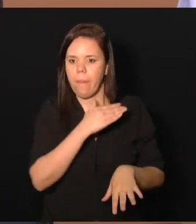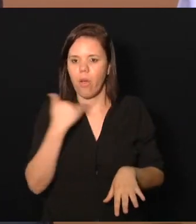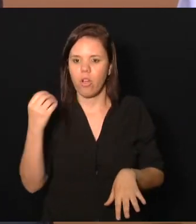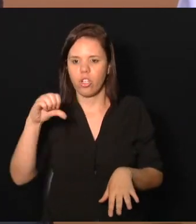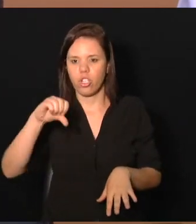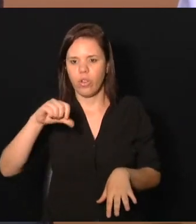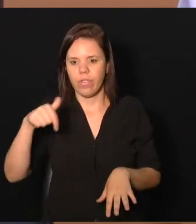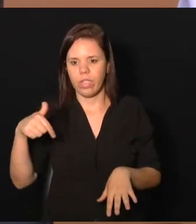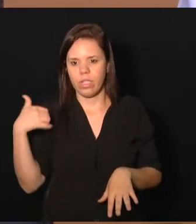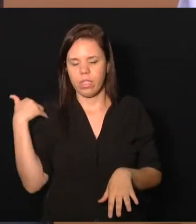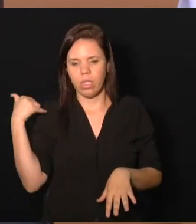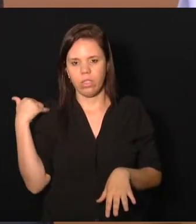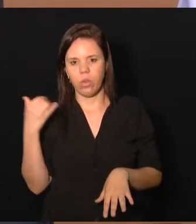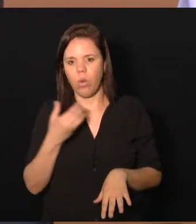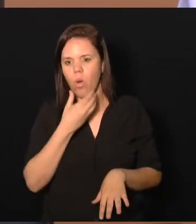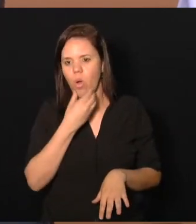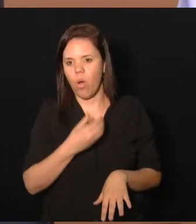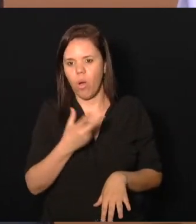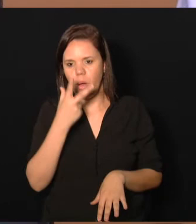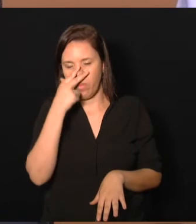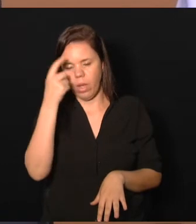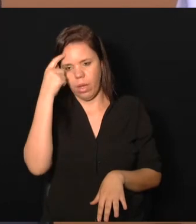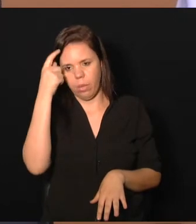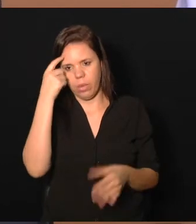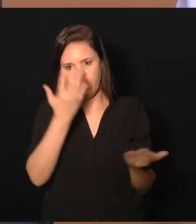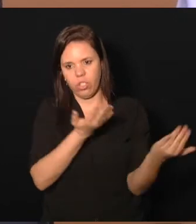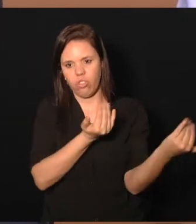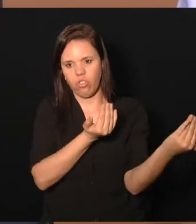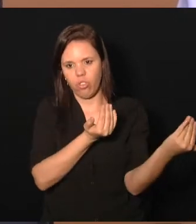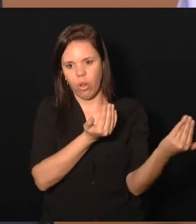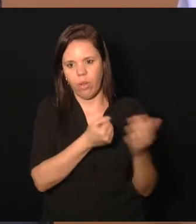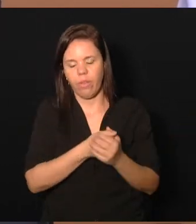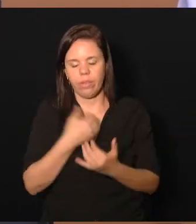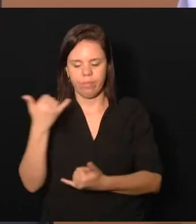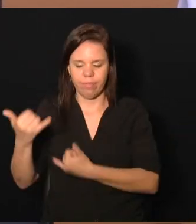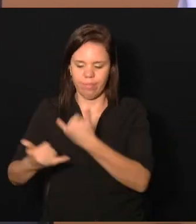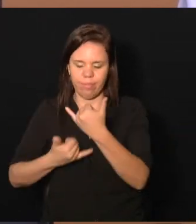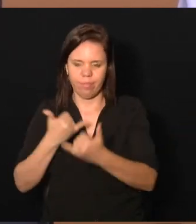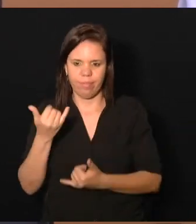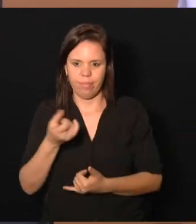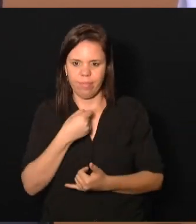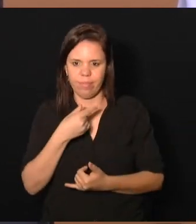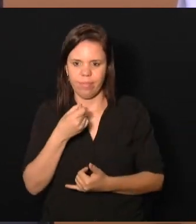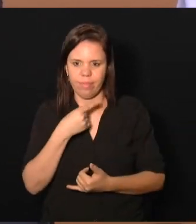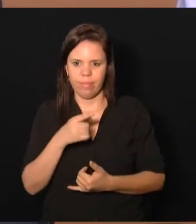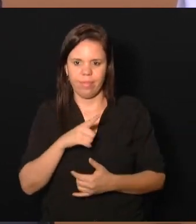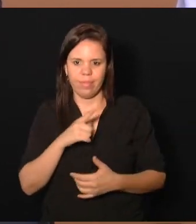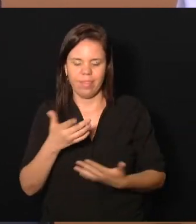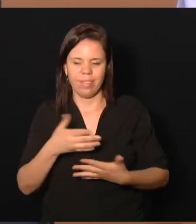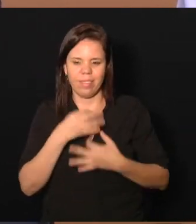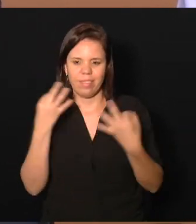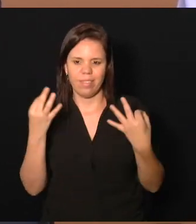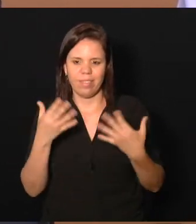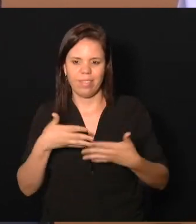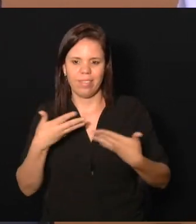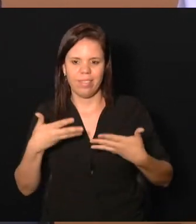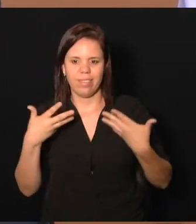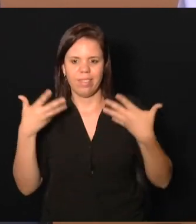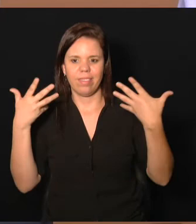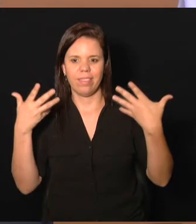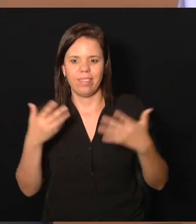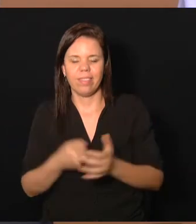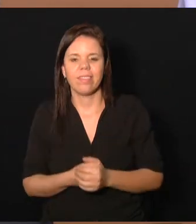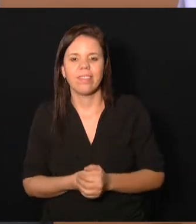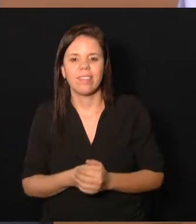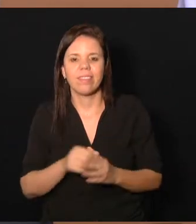totalmente novo, um homem que brincava e tinha um humor refinado. Só